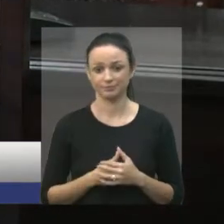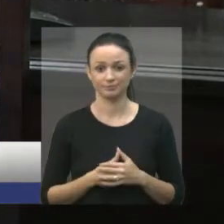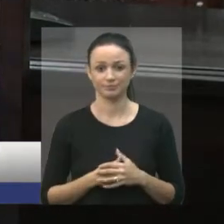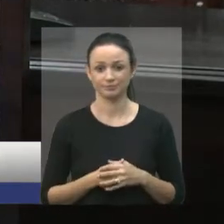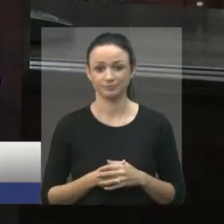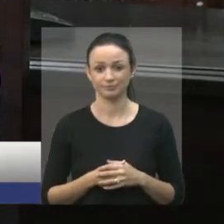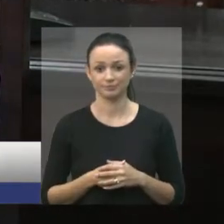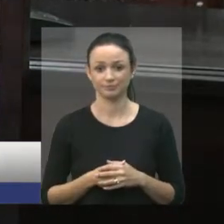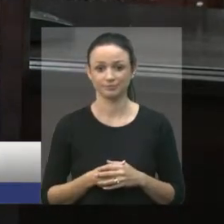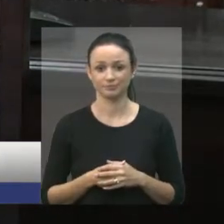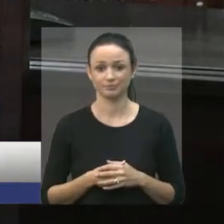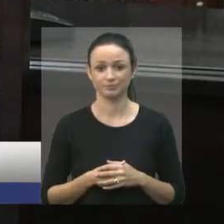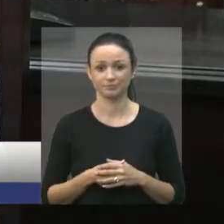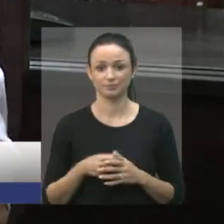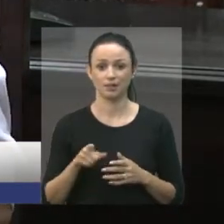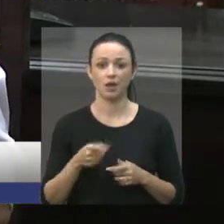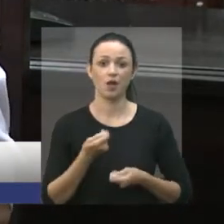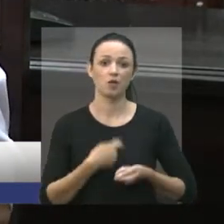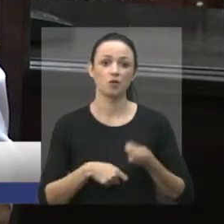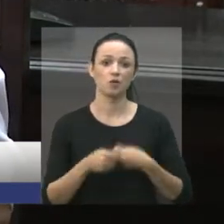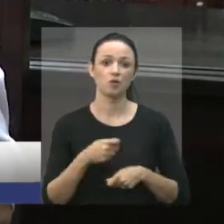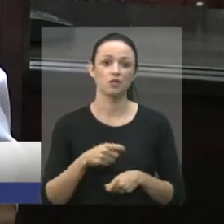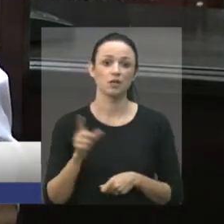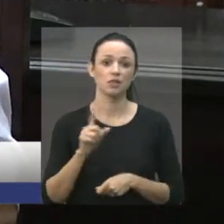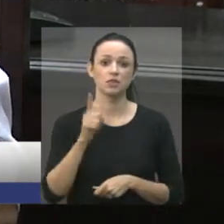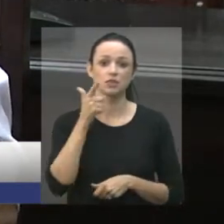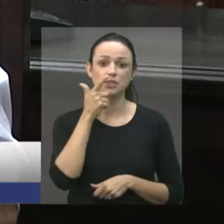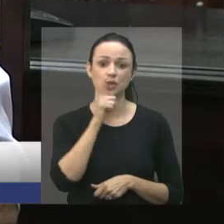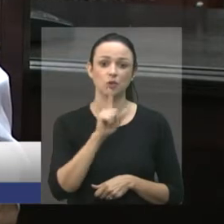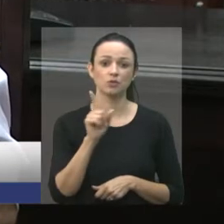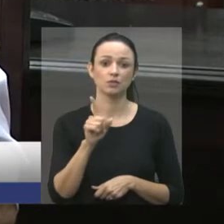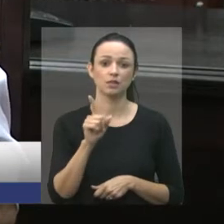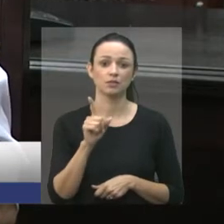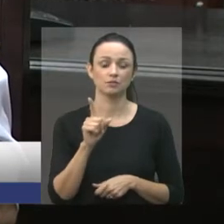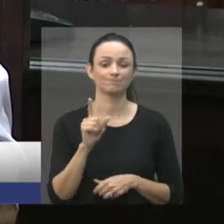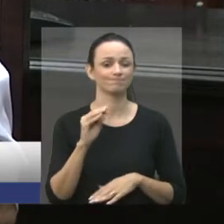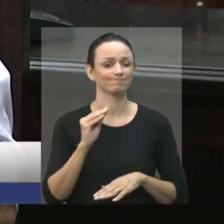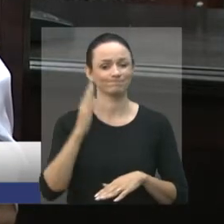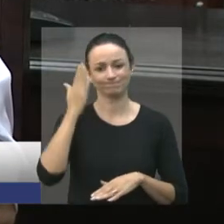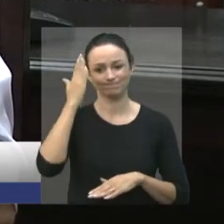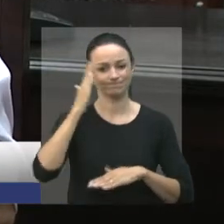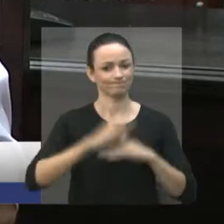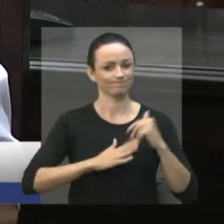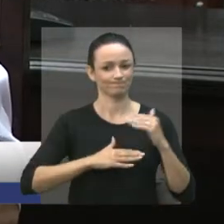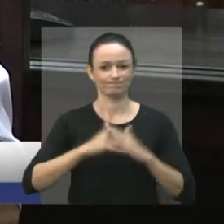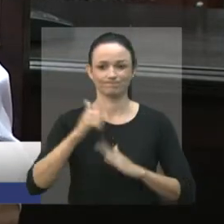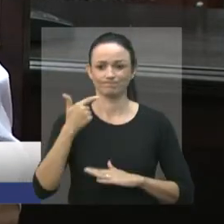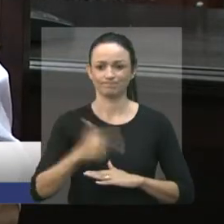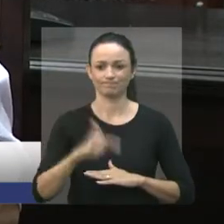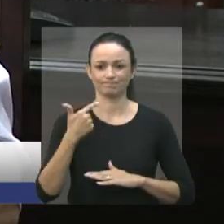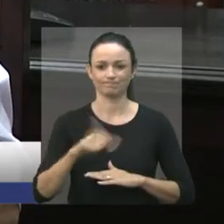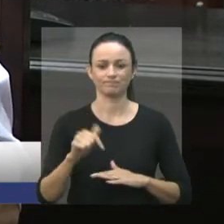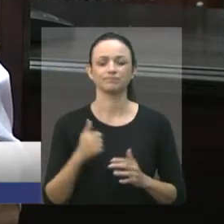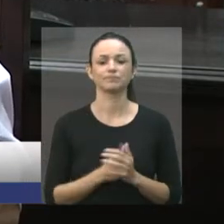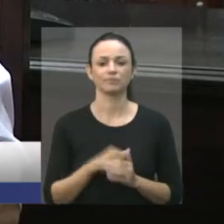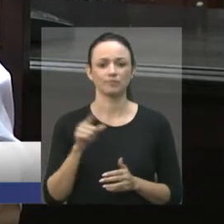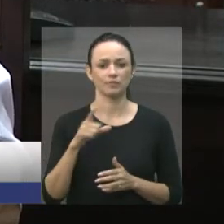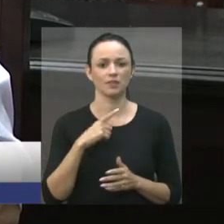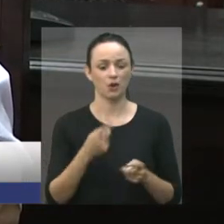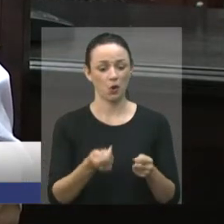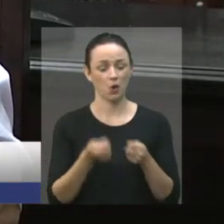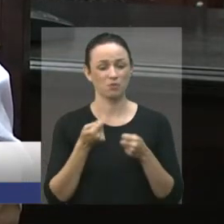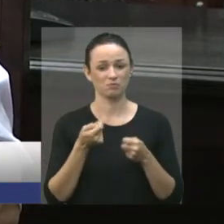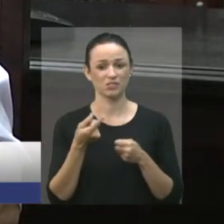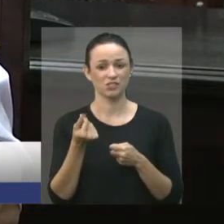é um administrador que não consegue, é um incompetente. Aquele que economiza dinheiro na